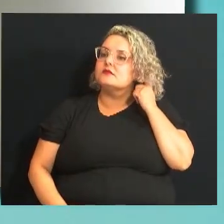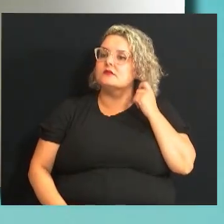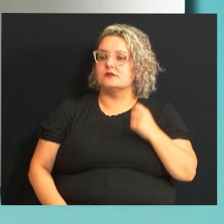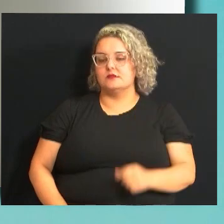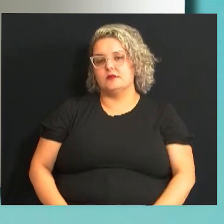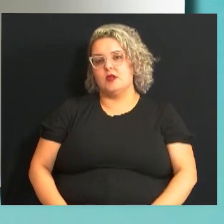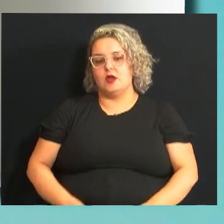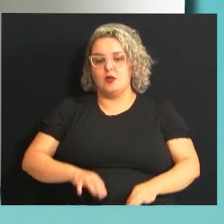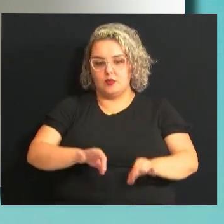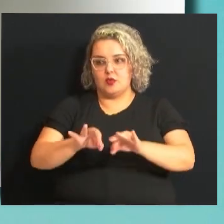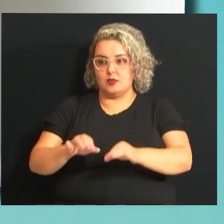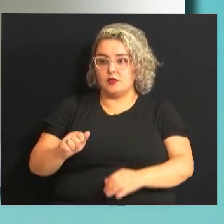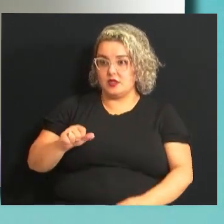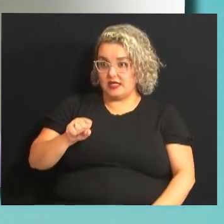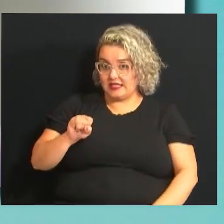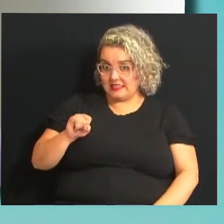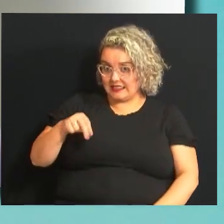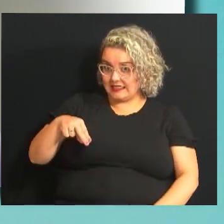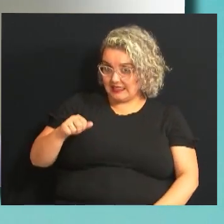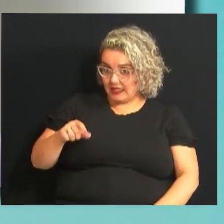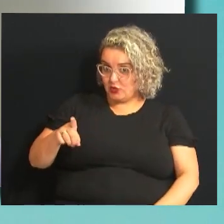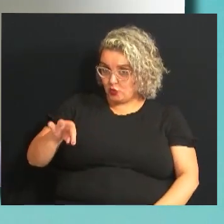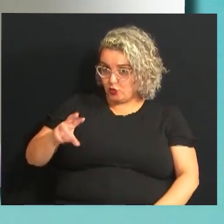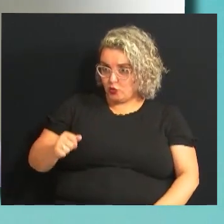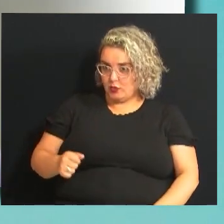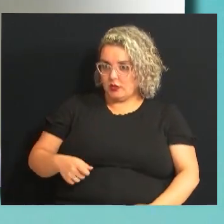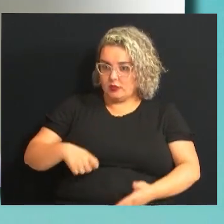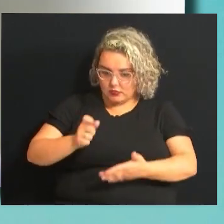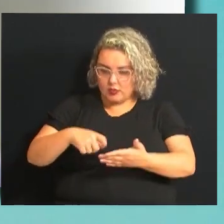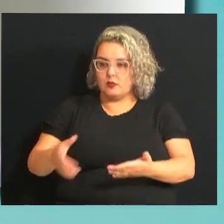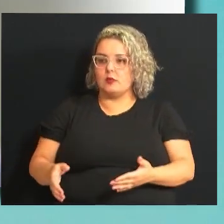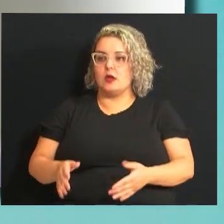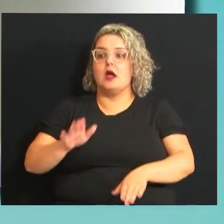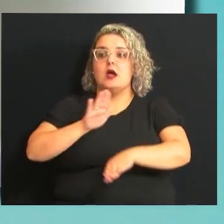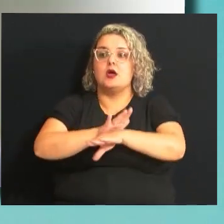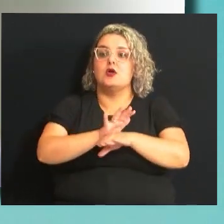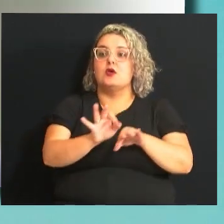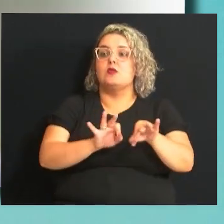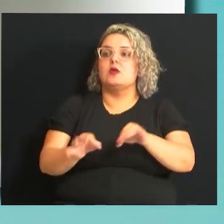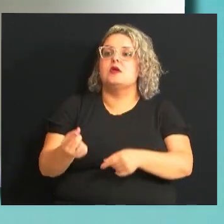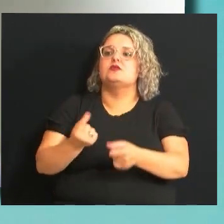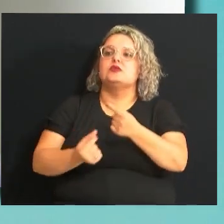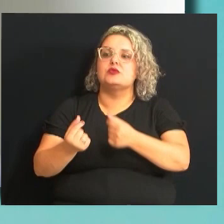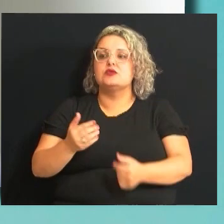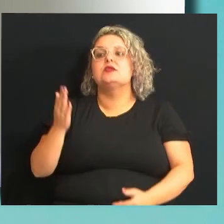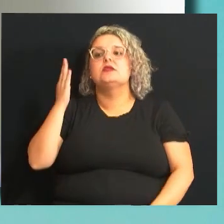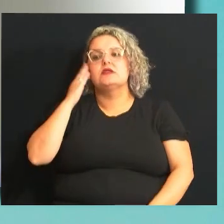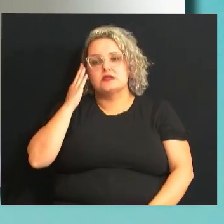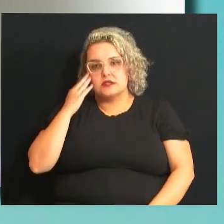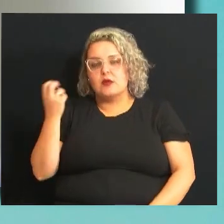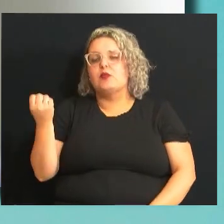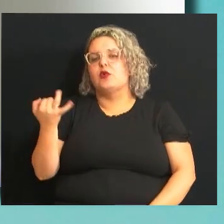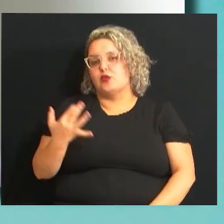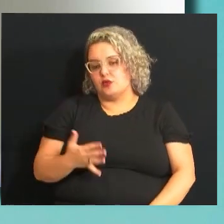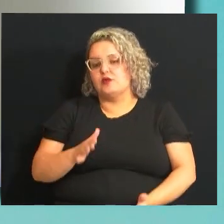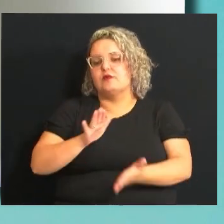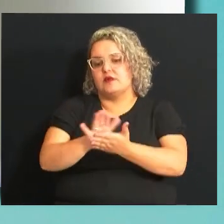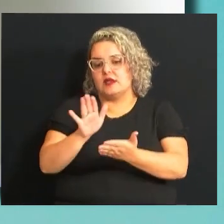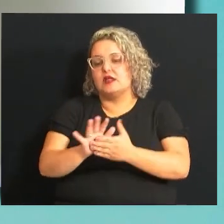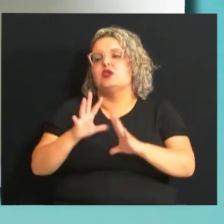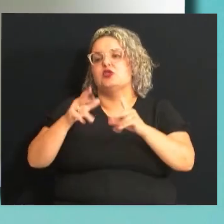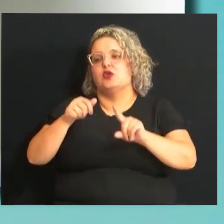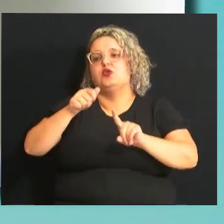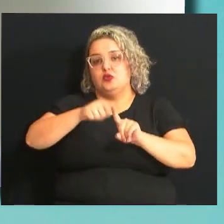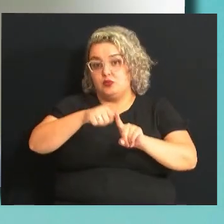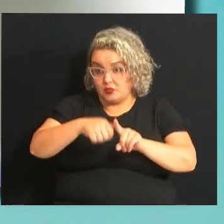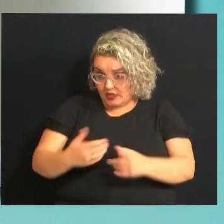que mostra que é, assinaturas, programas de assinatura ajudam as pessoas com seu planejamento